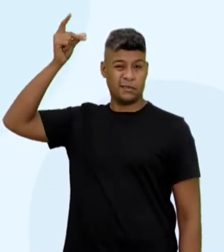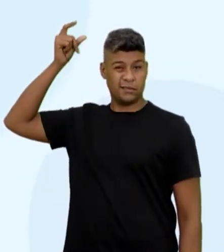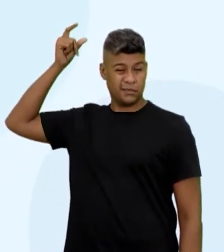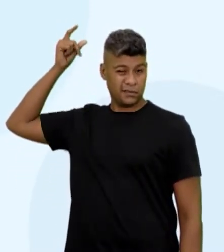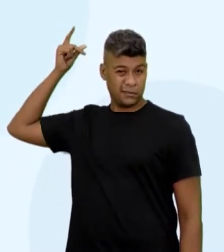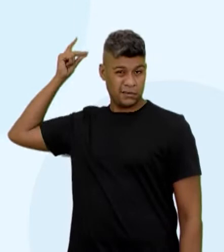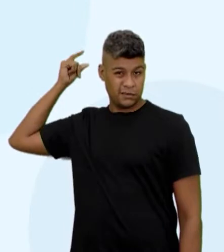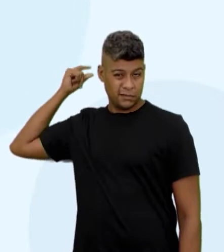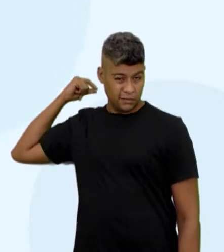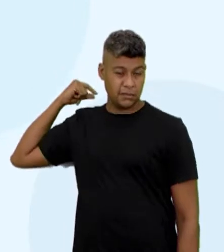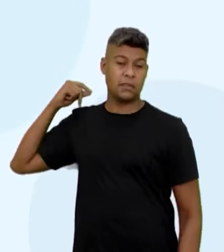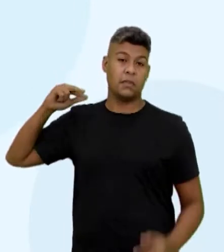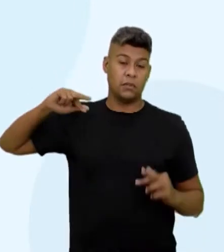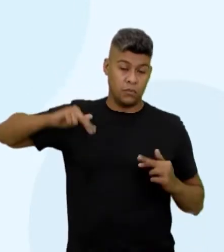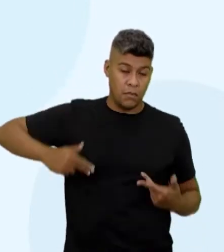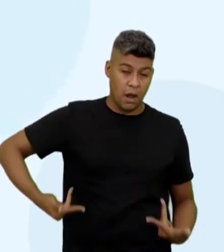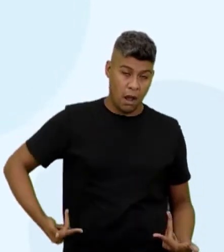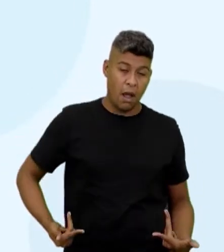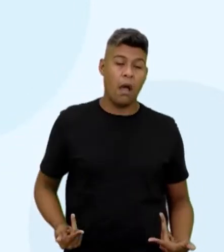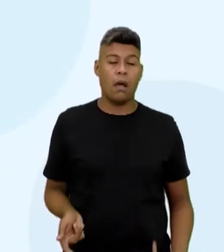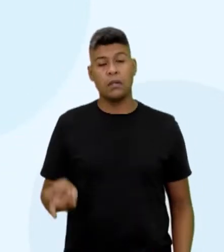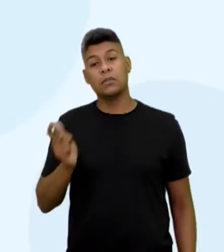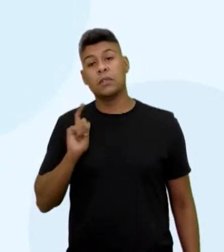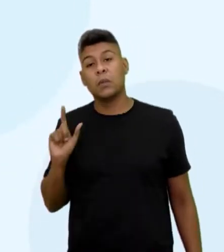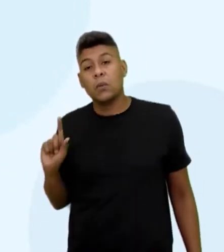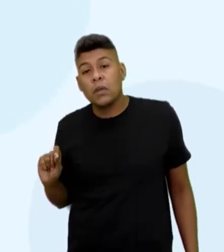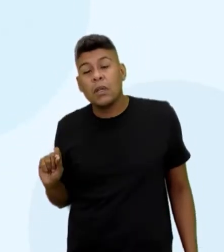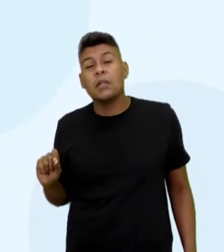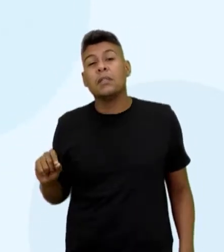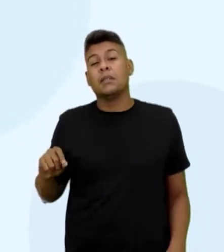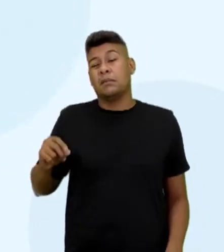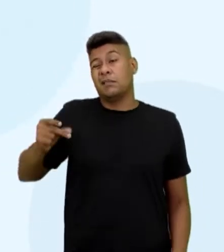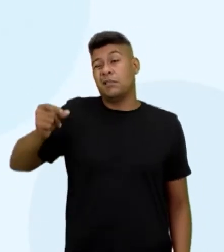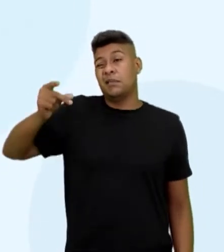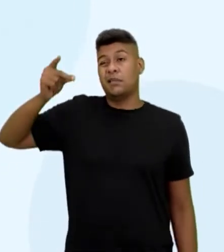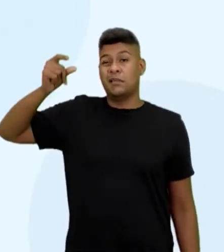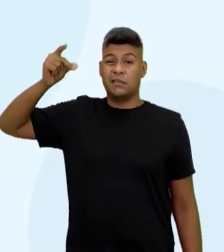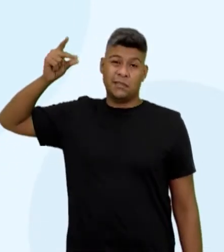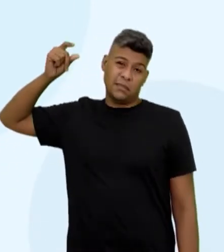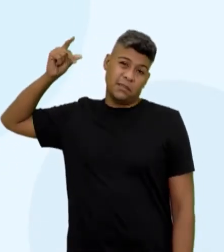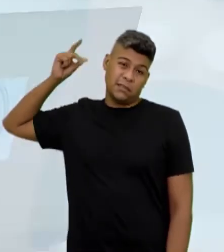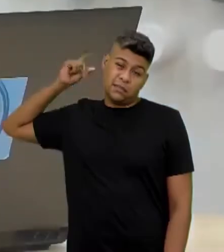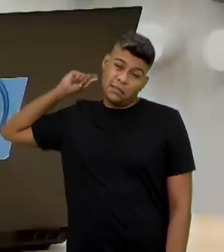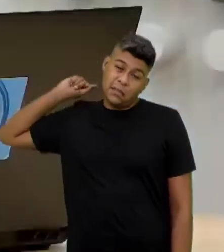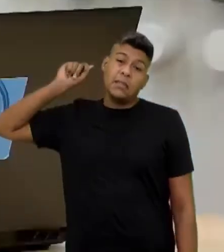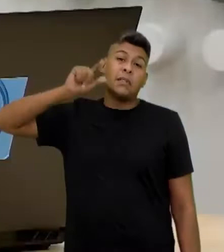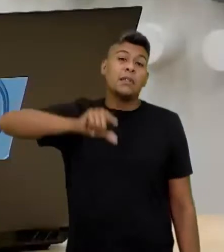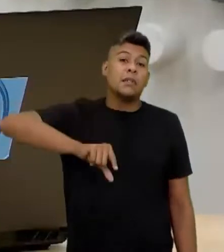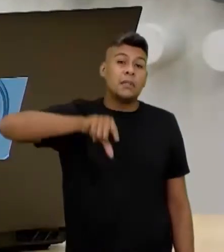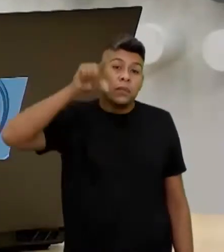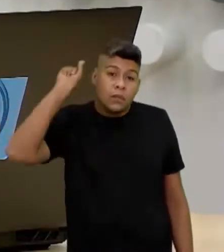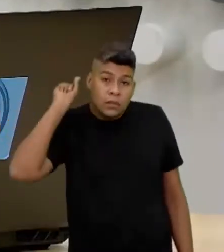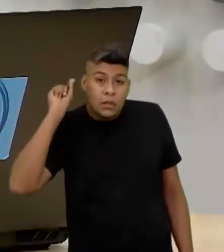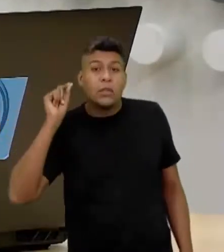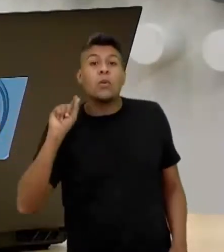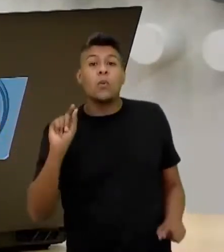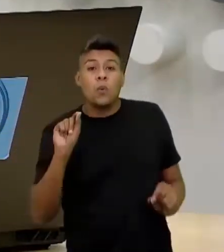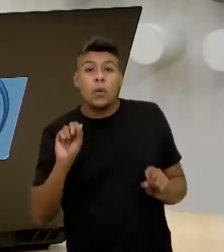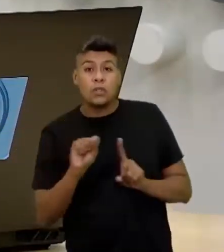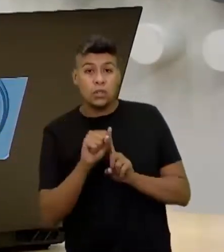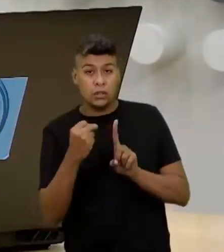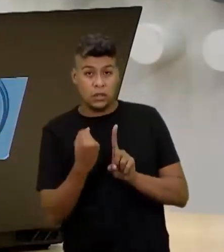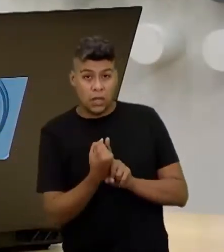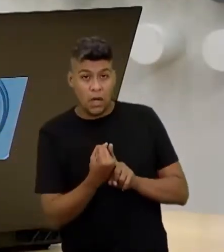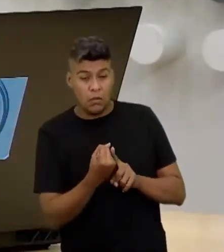a gente que eu digo seres humanos né teríamos em tempos muito longínquos optado por fazer um pacto social